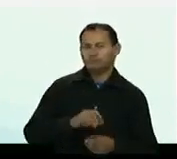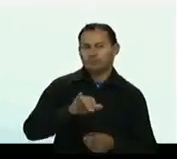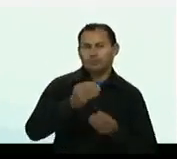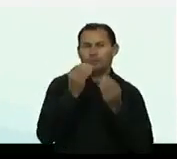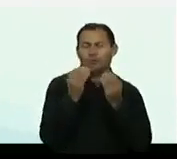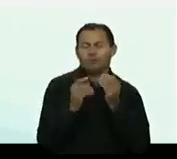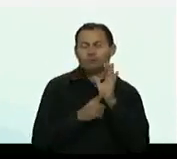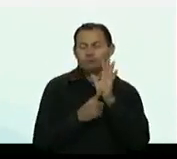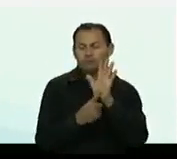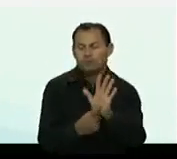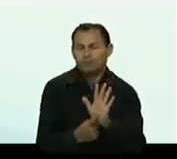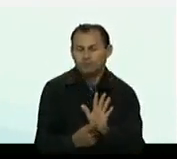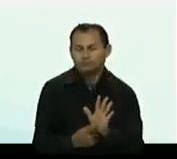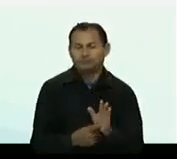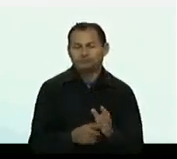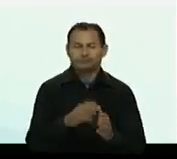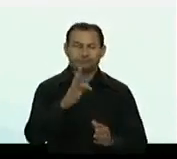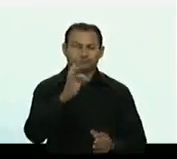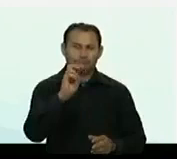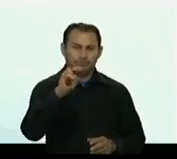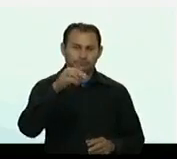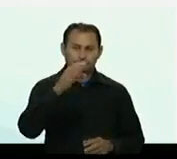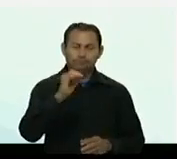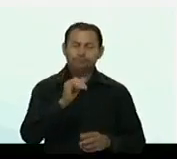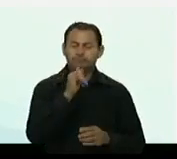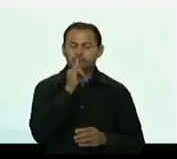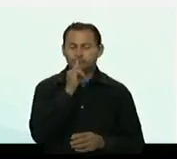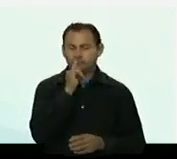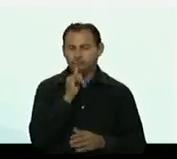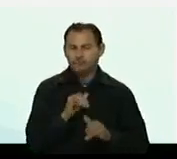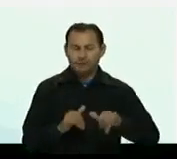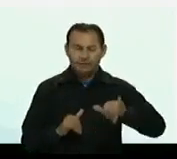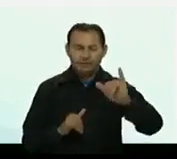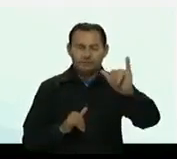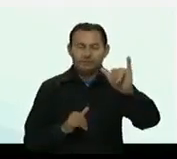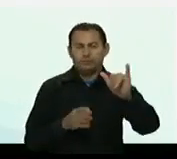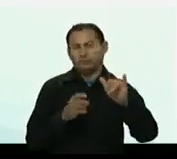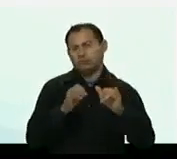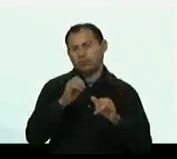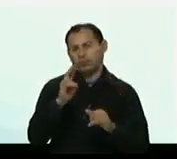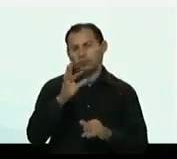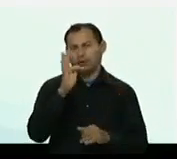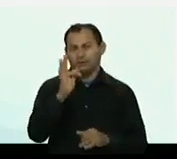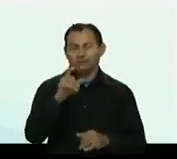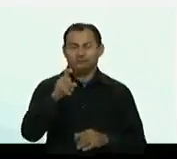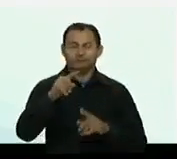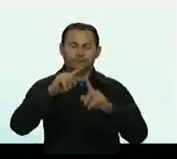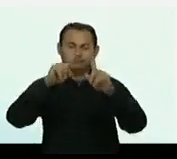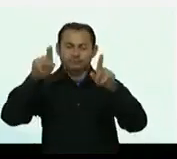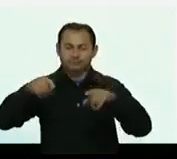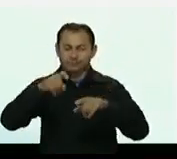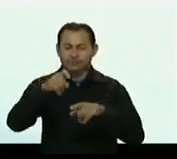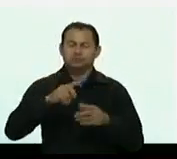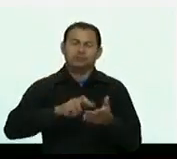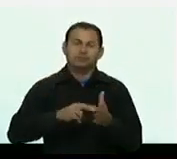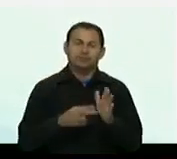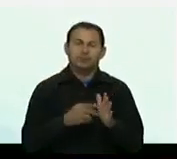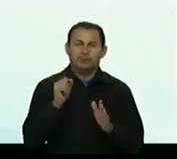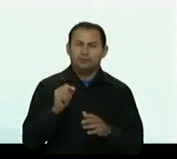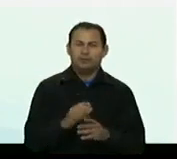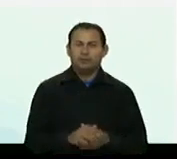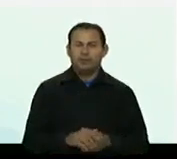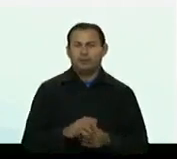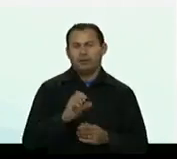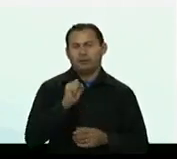como representar uma função. Uma função pode ser dada por y ou f de x. O que quer dizer isso? Então,